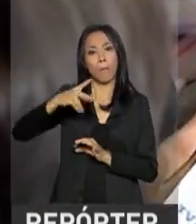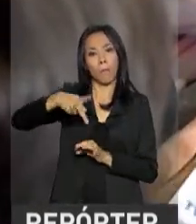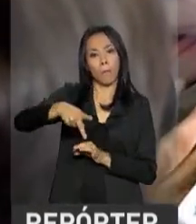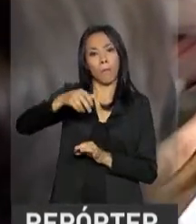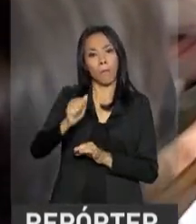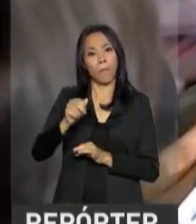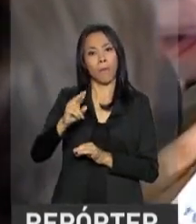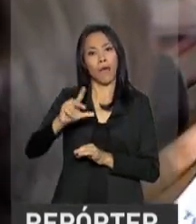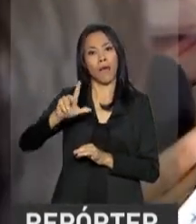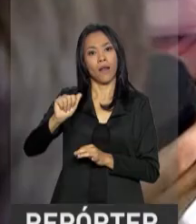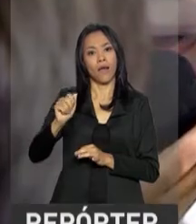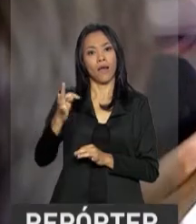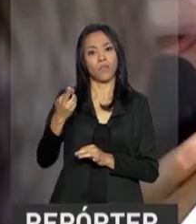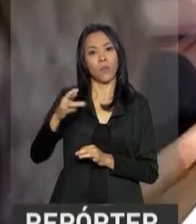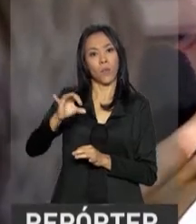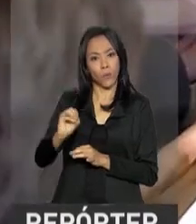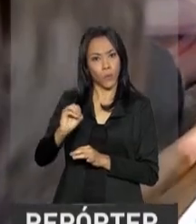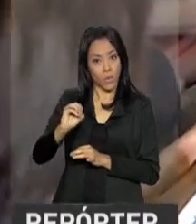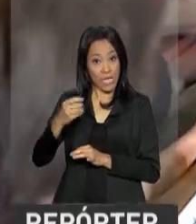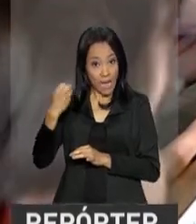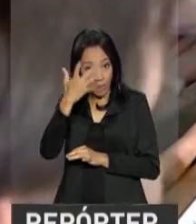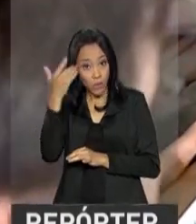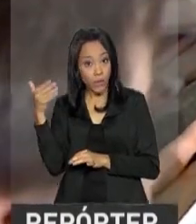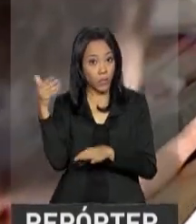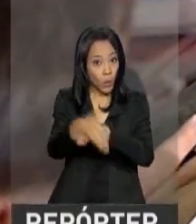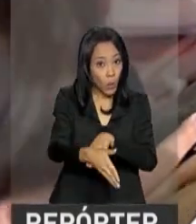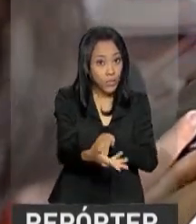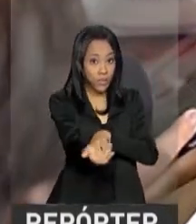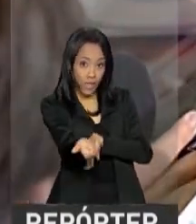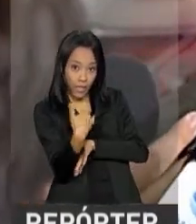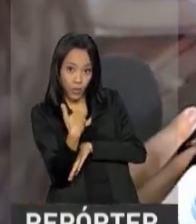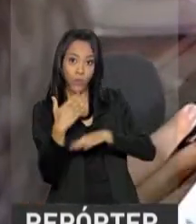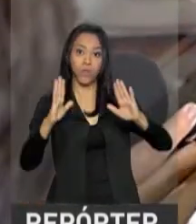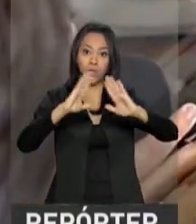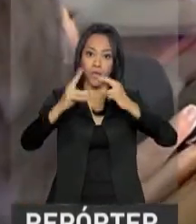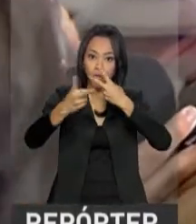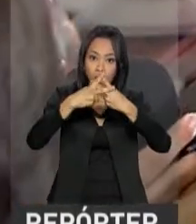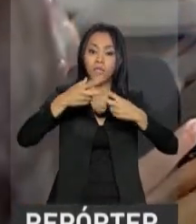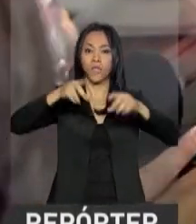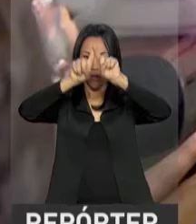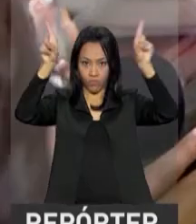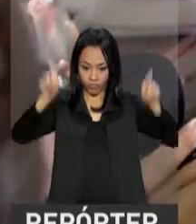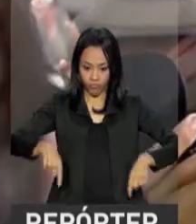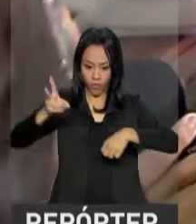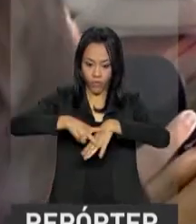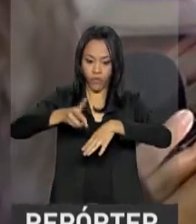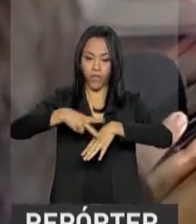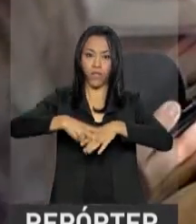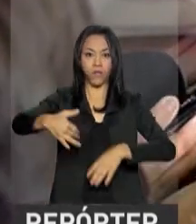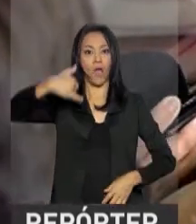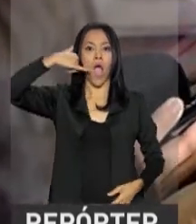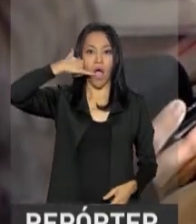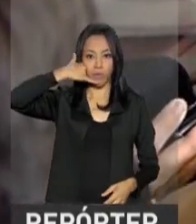daquele que está preso seja registrado como vocês já viram em filmes que você tem um vidro você tem um telefone e tudo